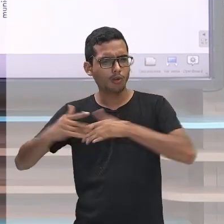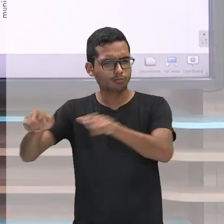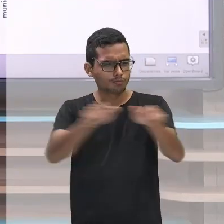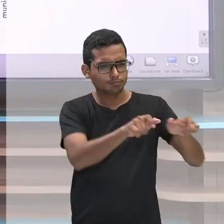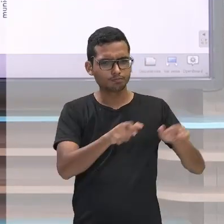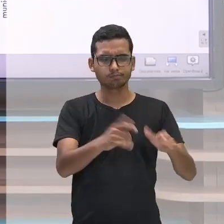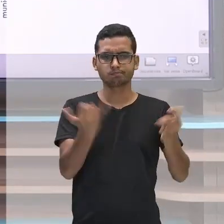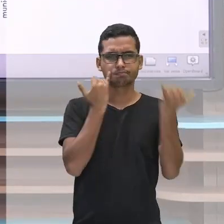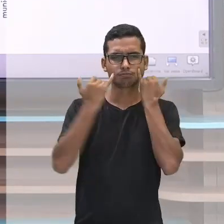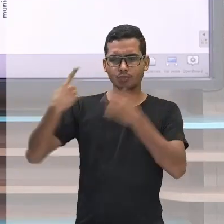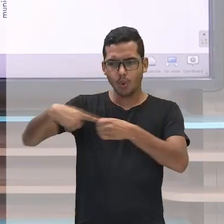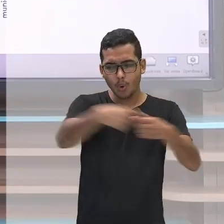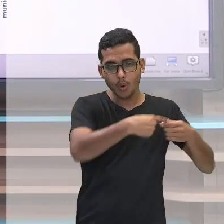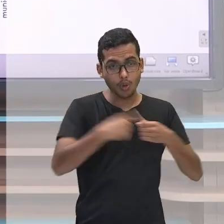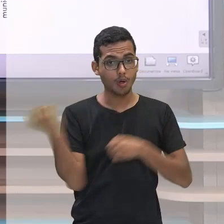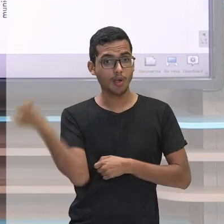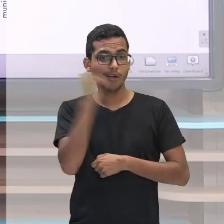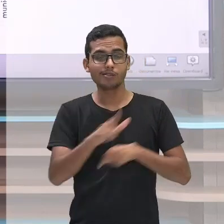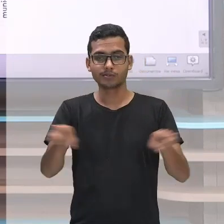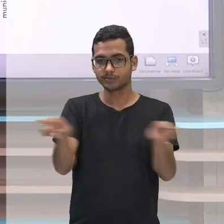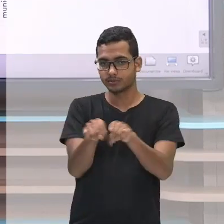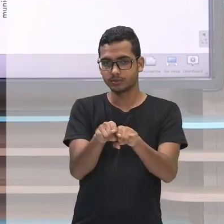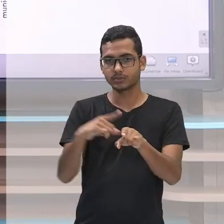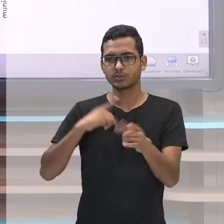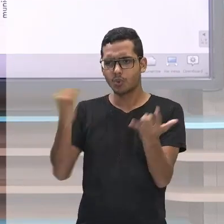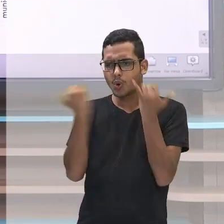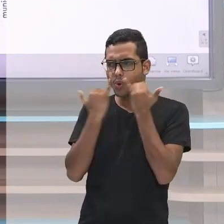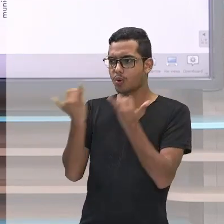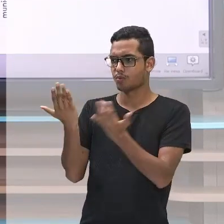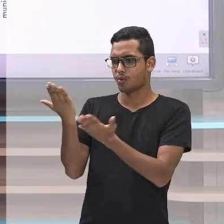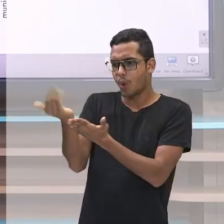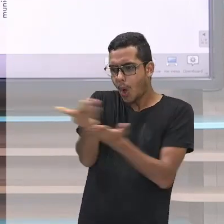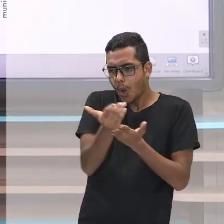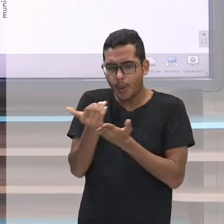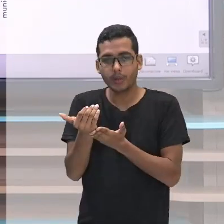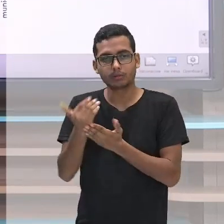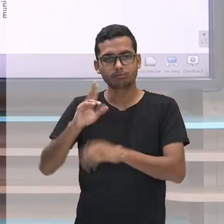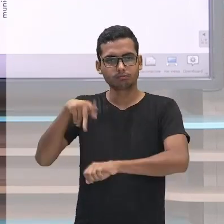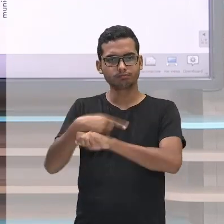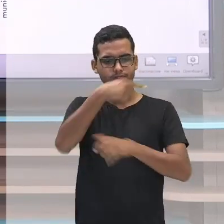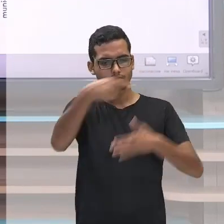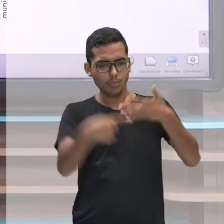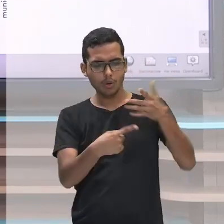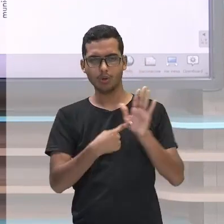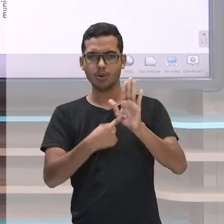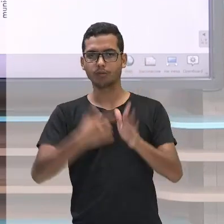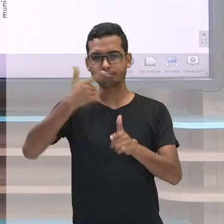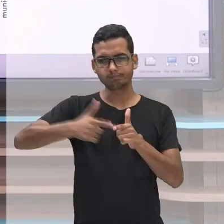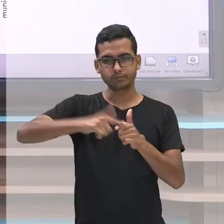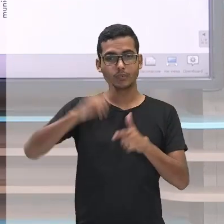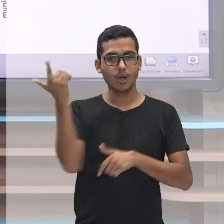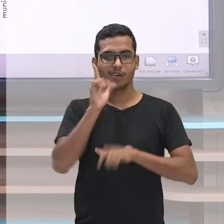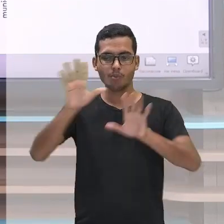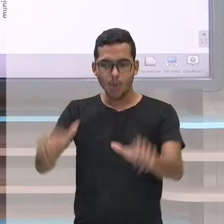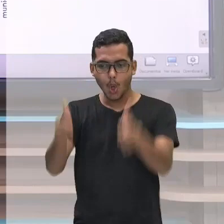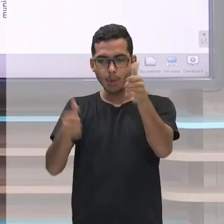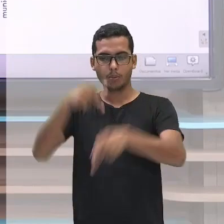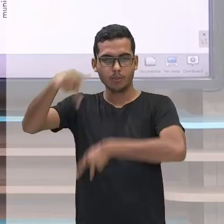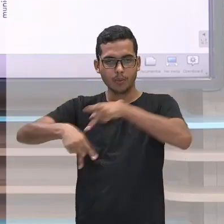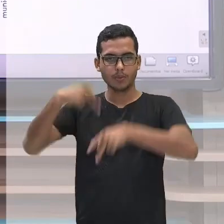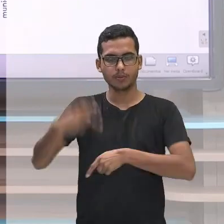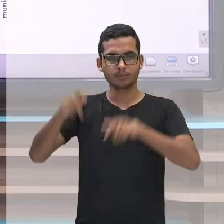fazer essa análise, esse levantamento e também pontuar o que está ocorrendo ali para melhorias para a população, tá